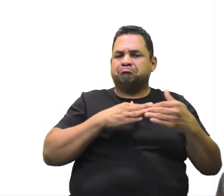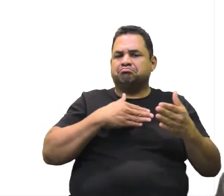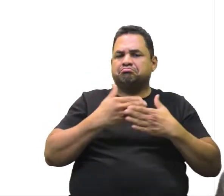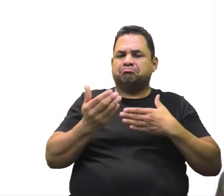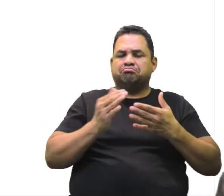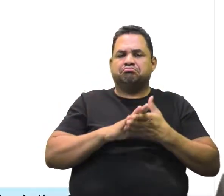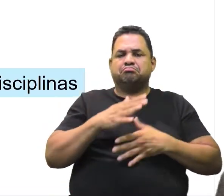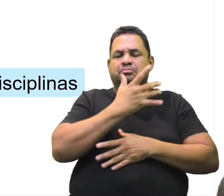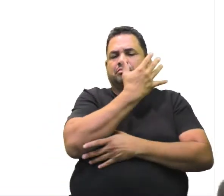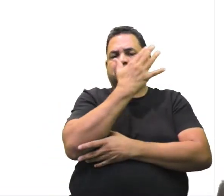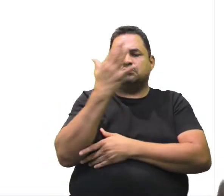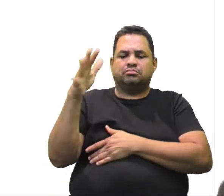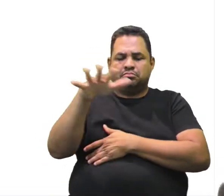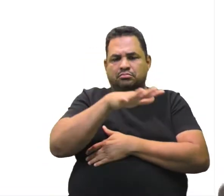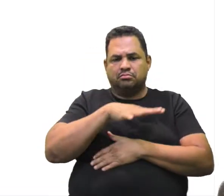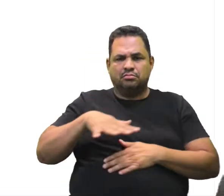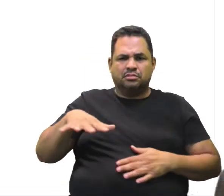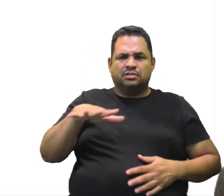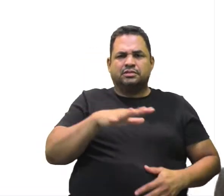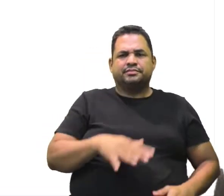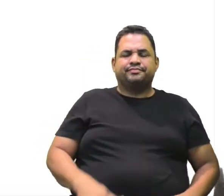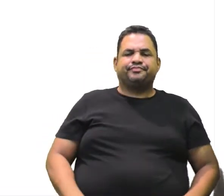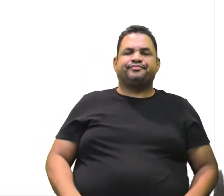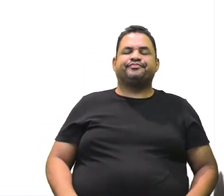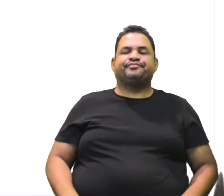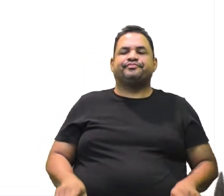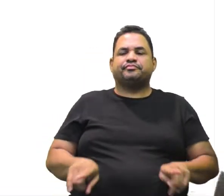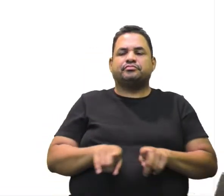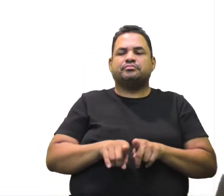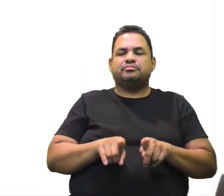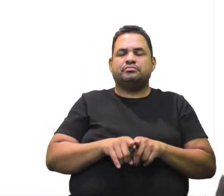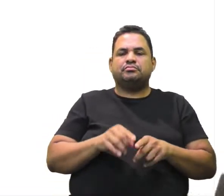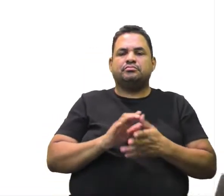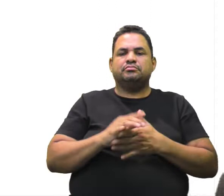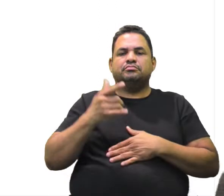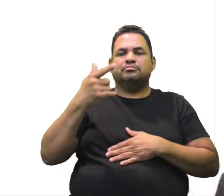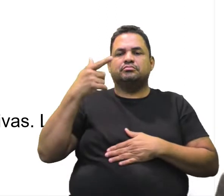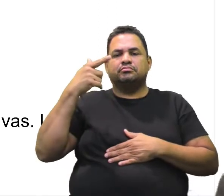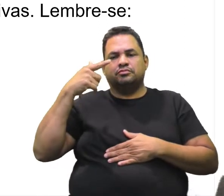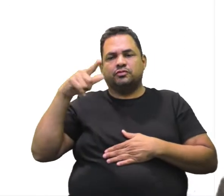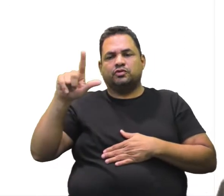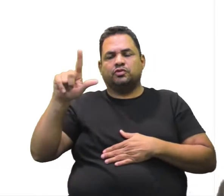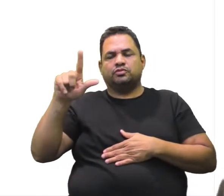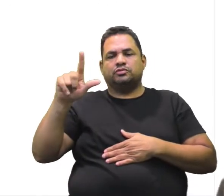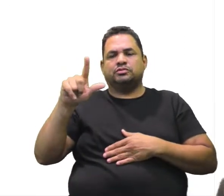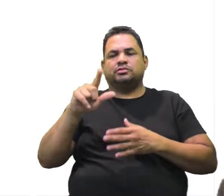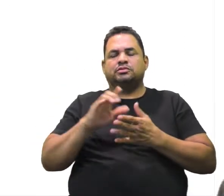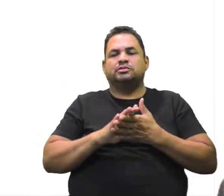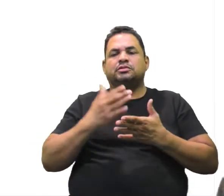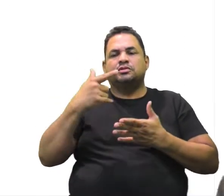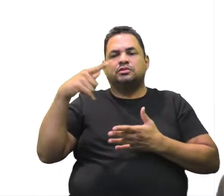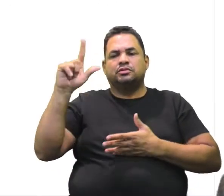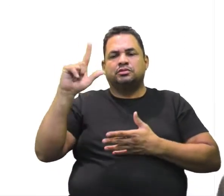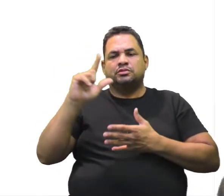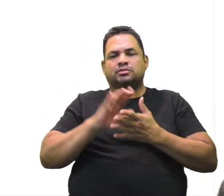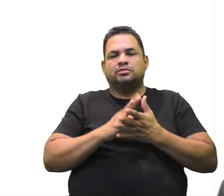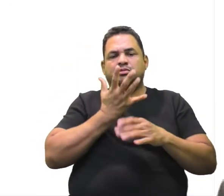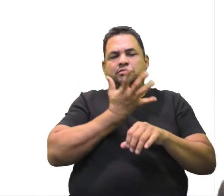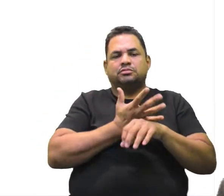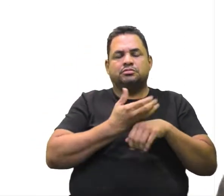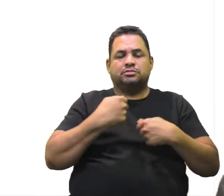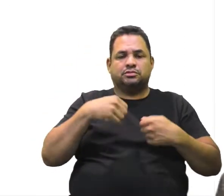Isto é meio ambiente, né? E também outras disciplinas que você deve dominar os